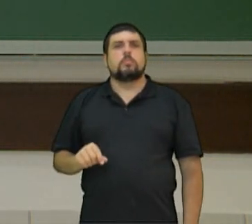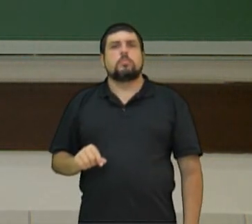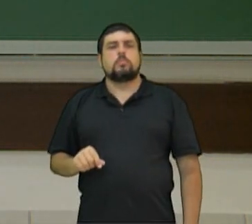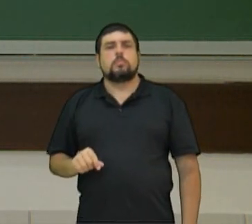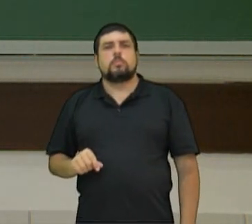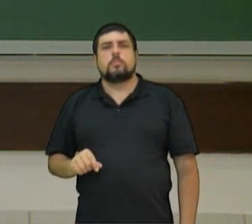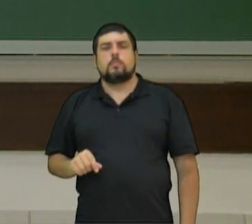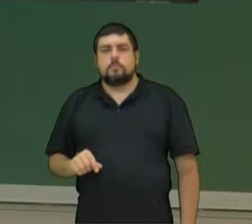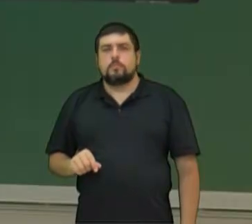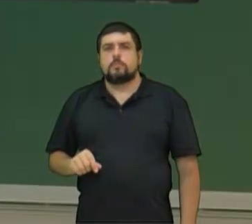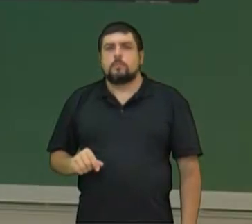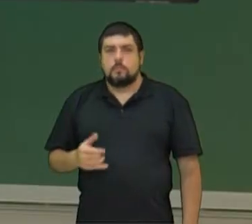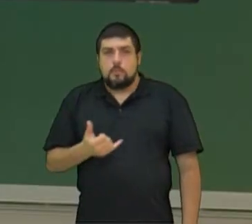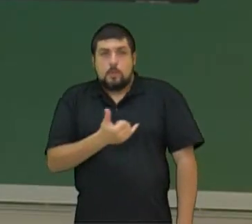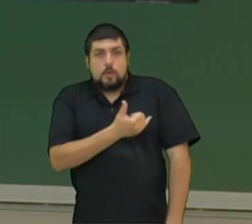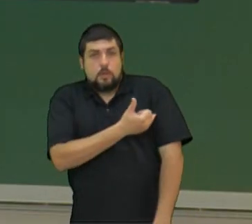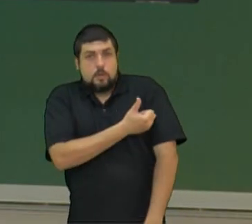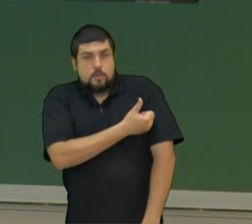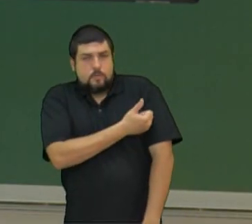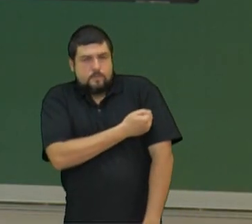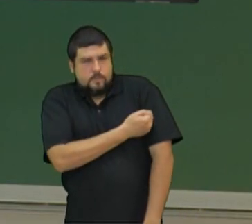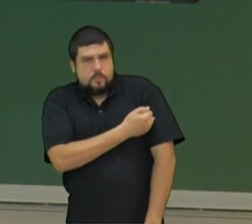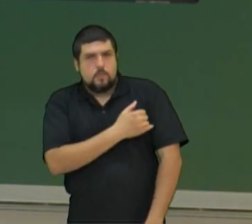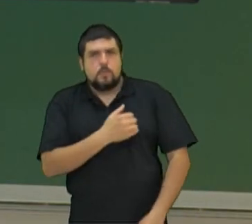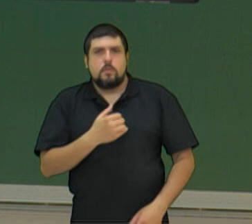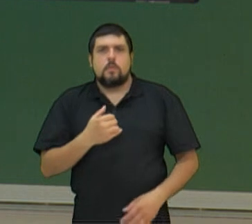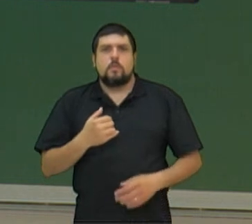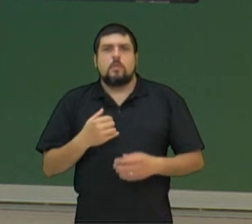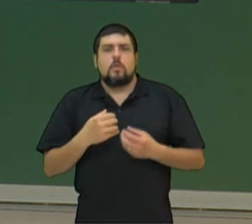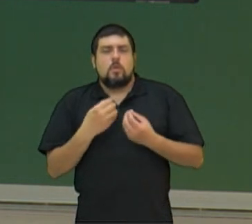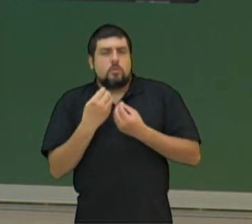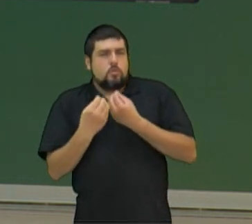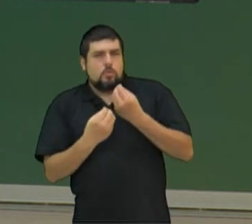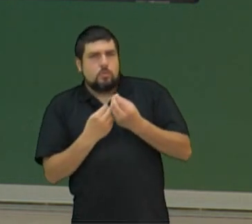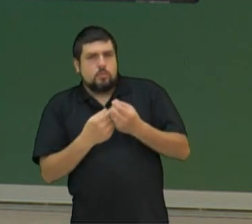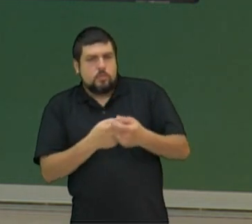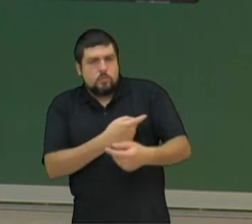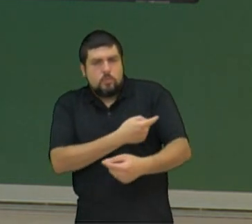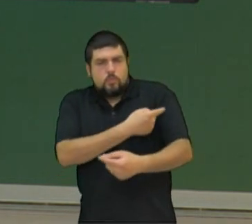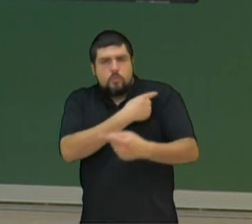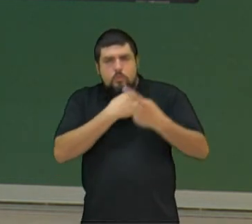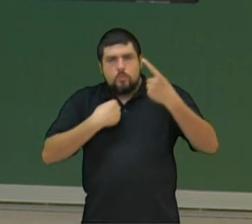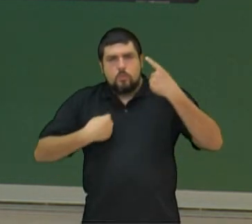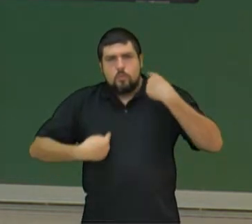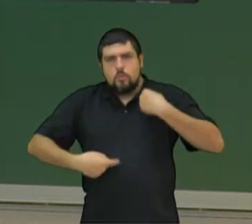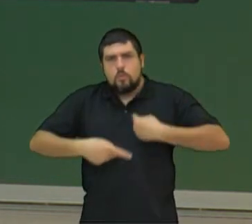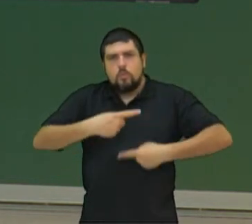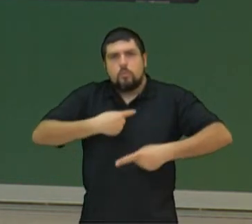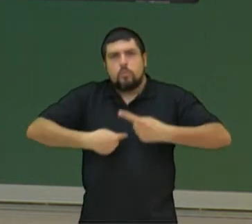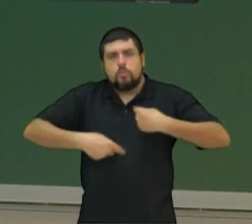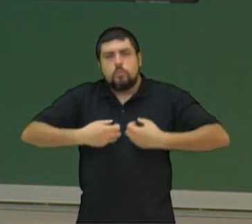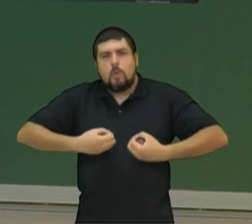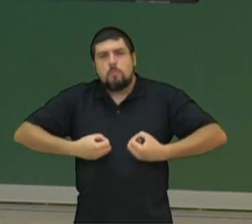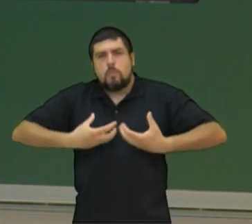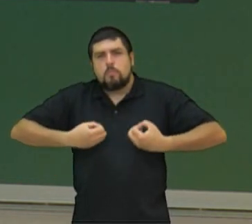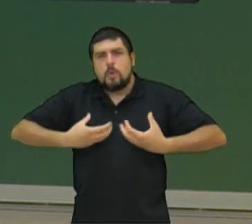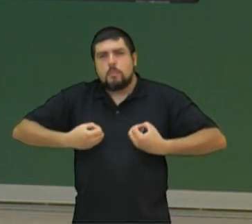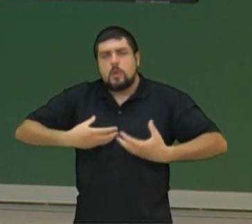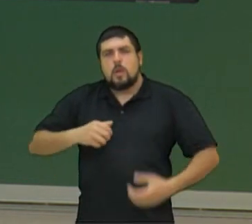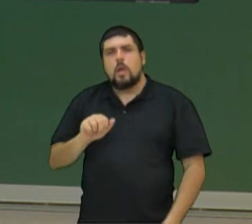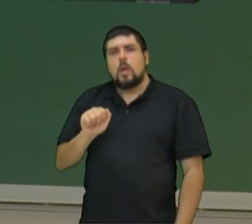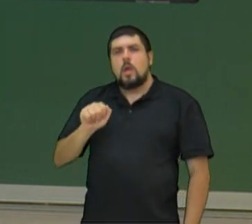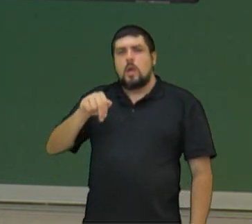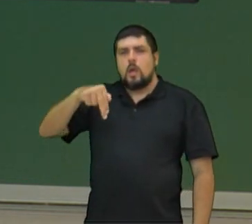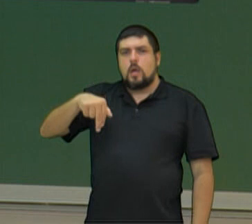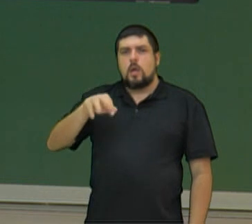As vacinas, elas vão estimular a produção de anticorpos. Então, quando o nosso corpo